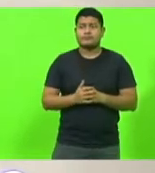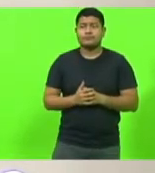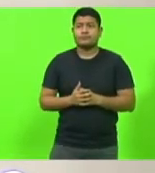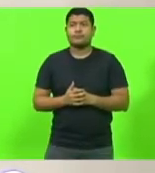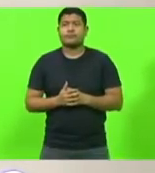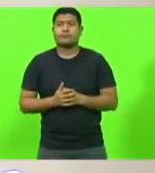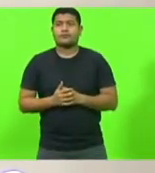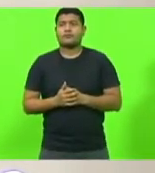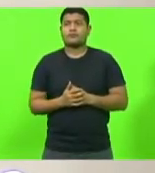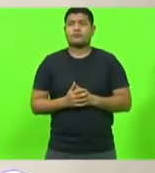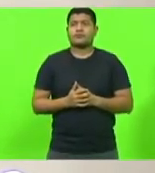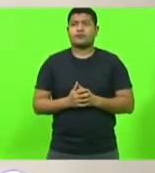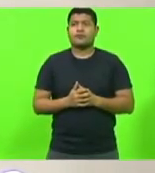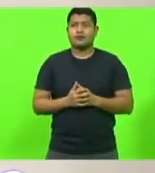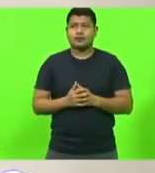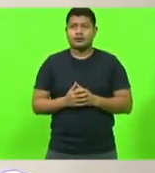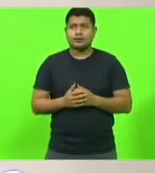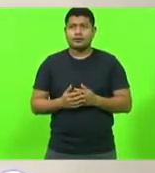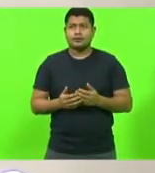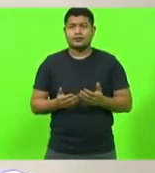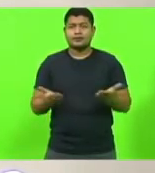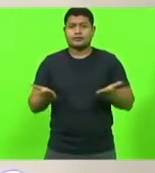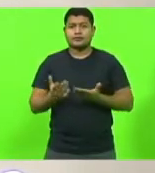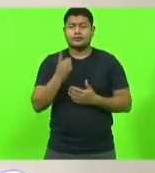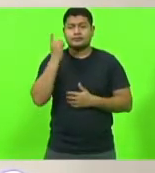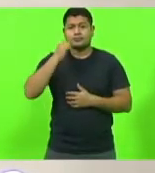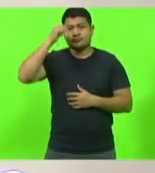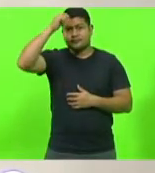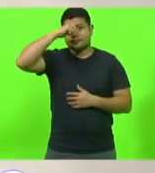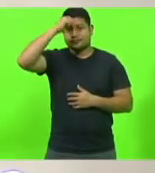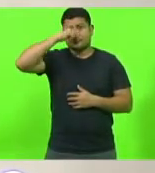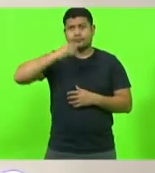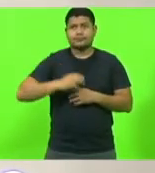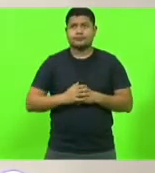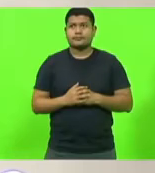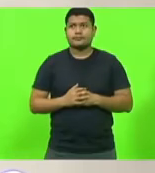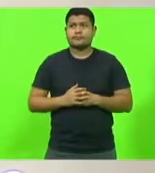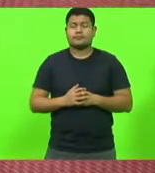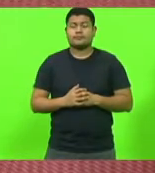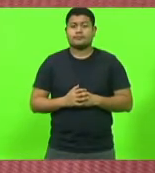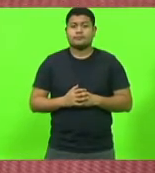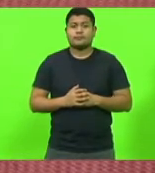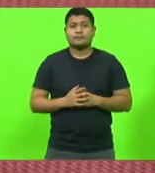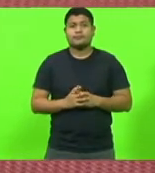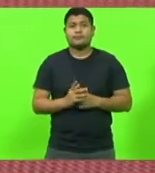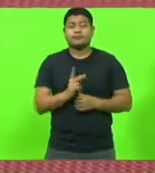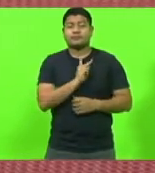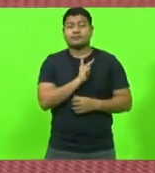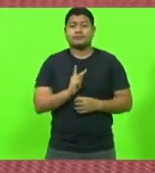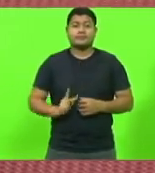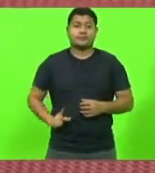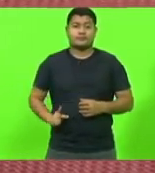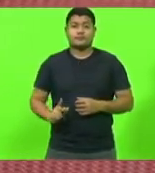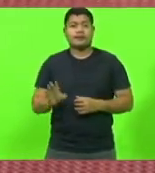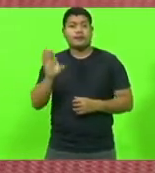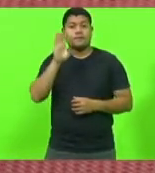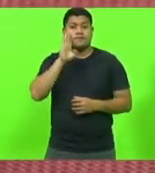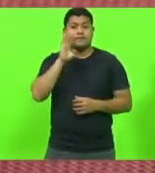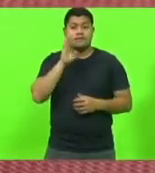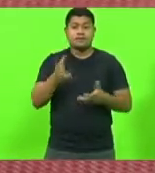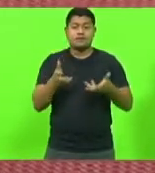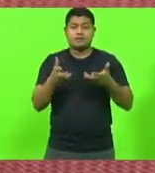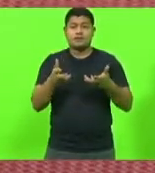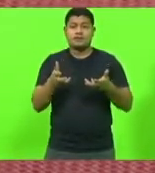deputado Skudilac. Pela ordem, senhor presidente, presidente Berlanda, queria saudar os